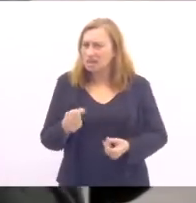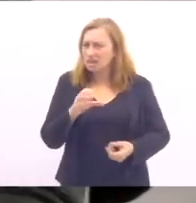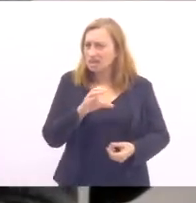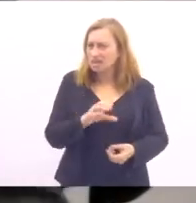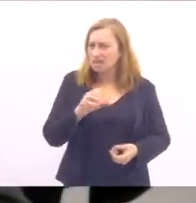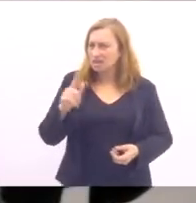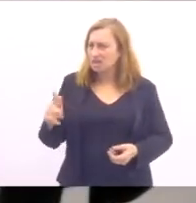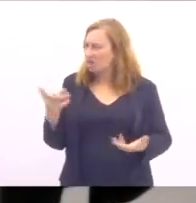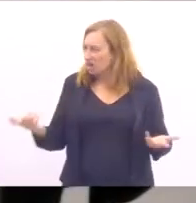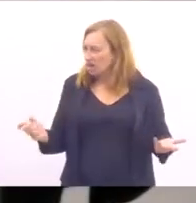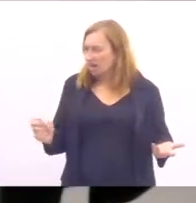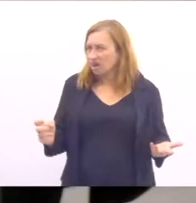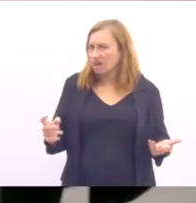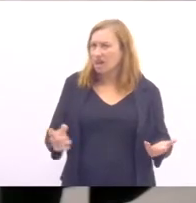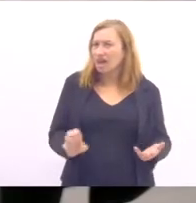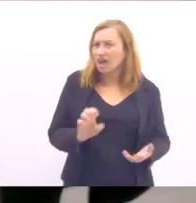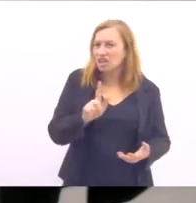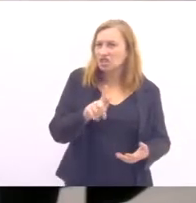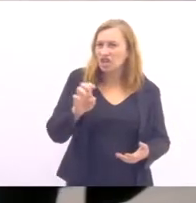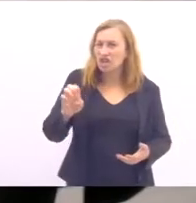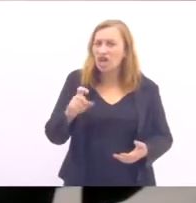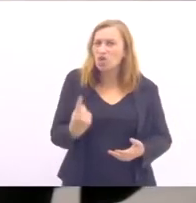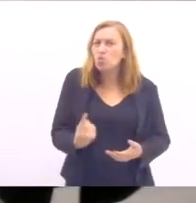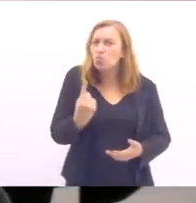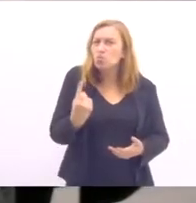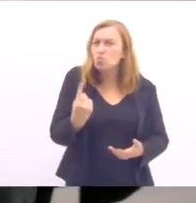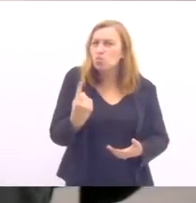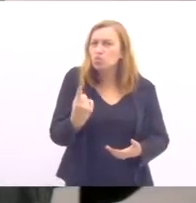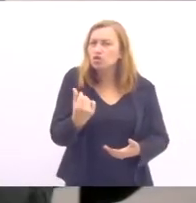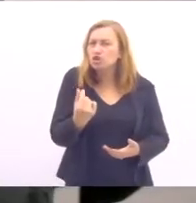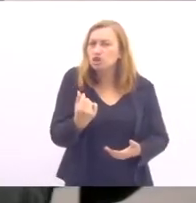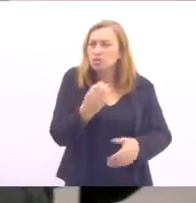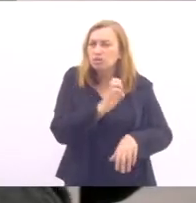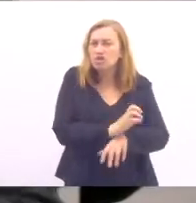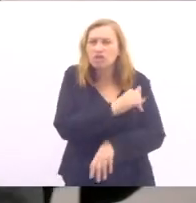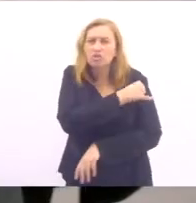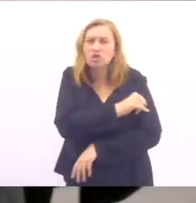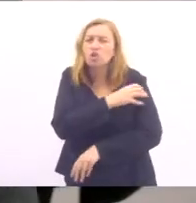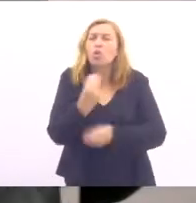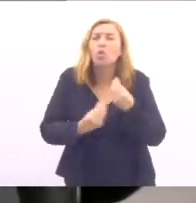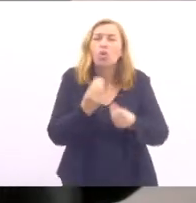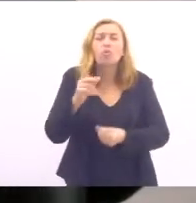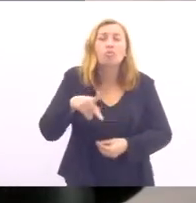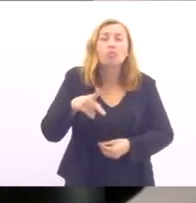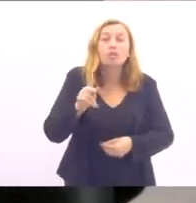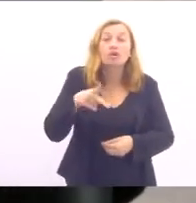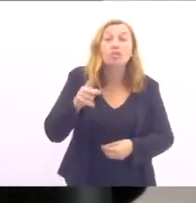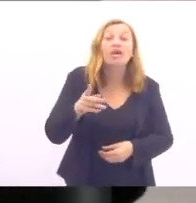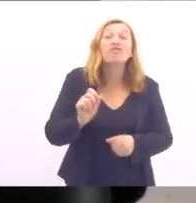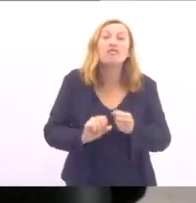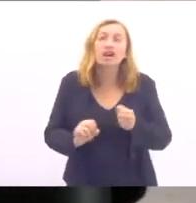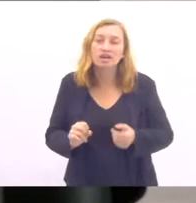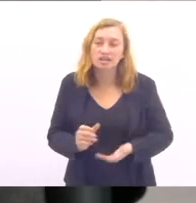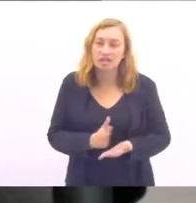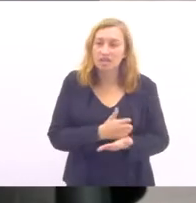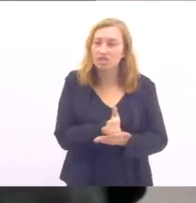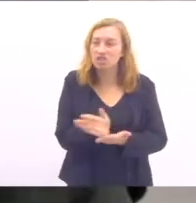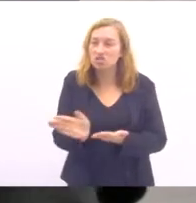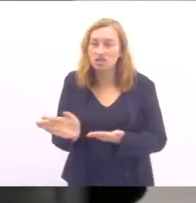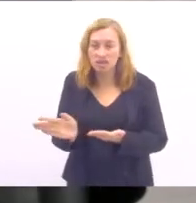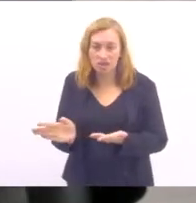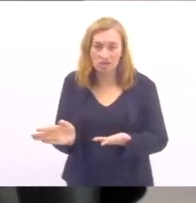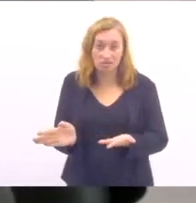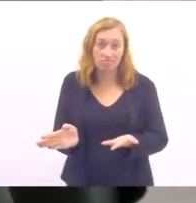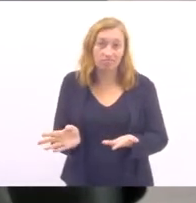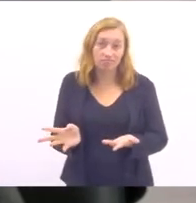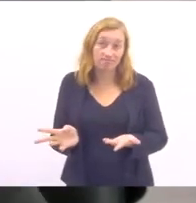GE. A GE não deixa um tostão para o Estado do Rio de Janeiro, porque como é que a Petrobras faz? Ela adquire via Petrobras das Ilhas